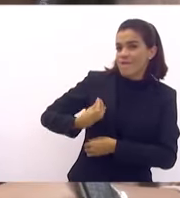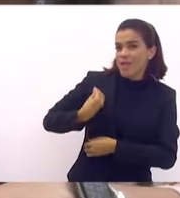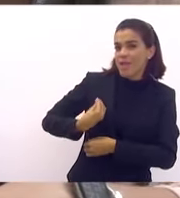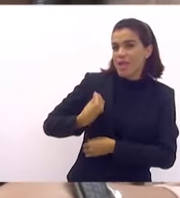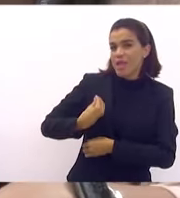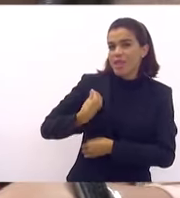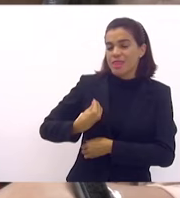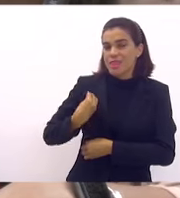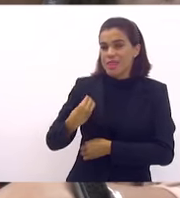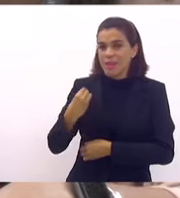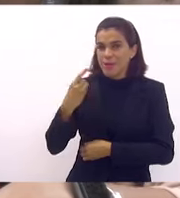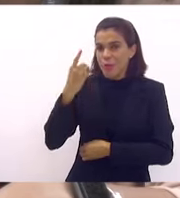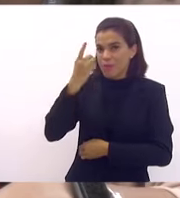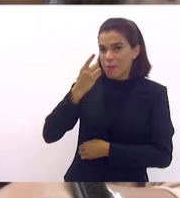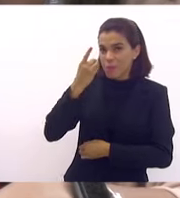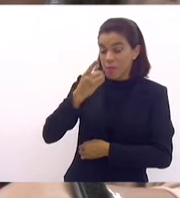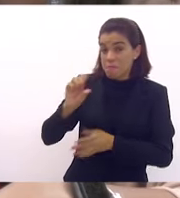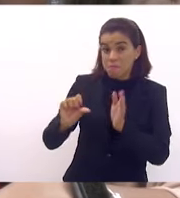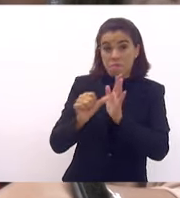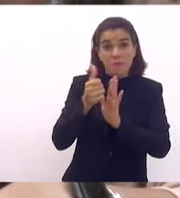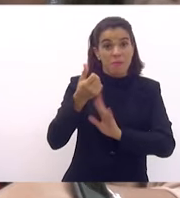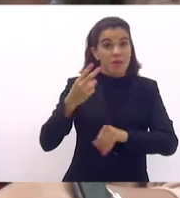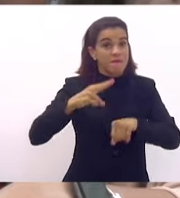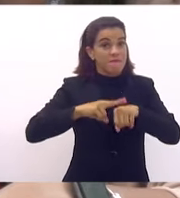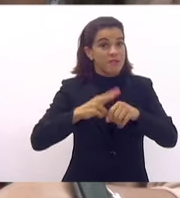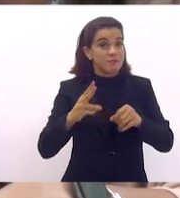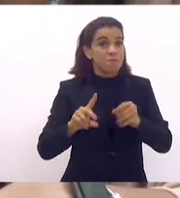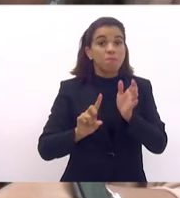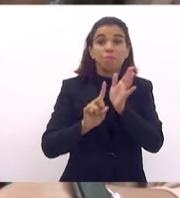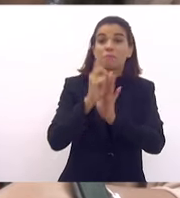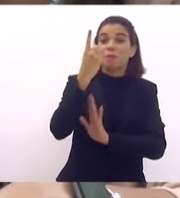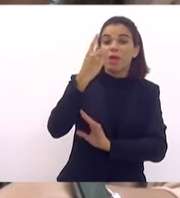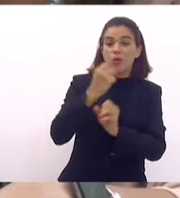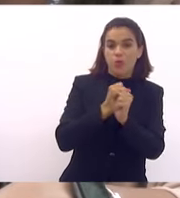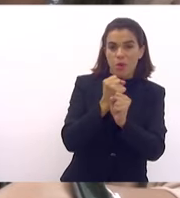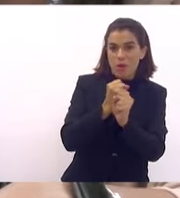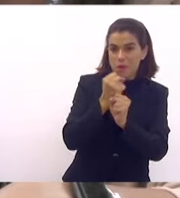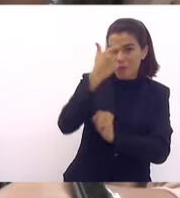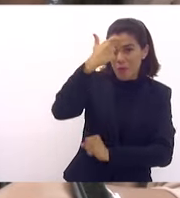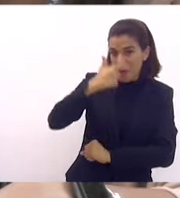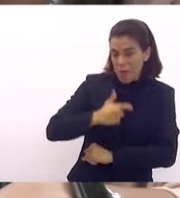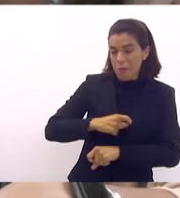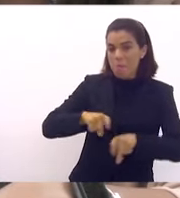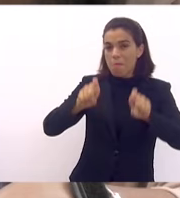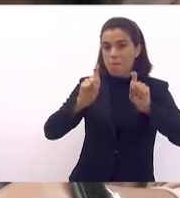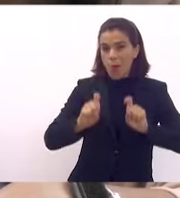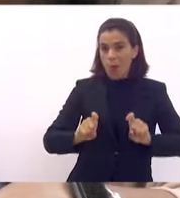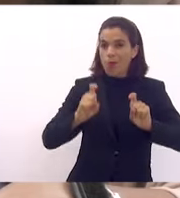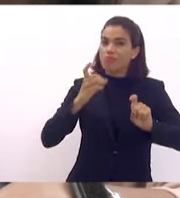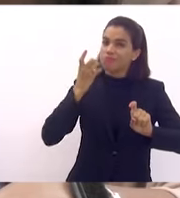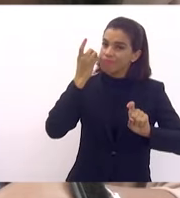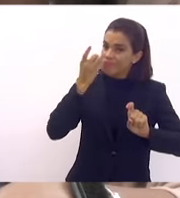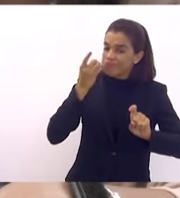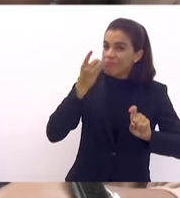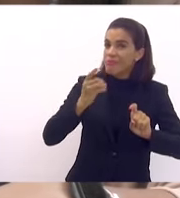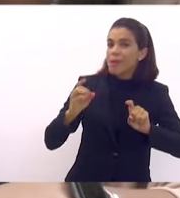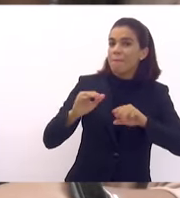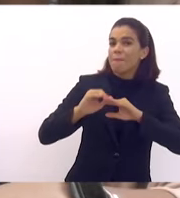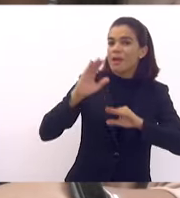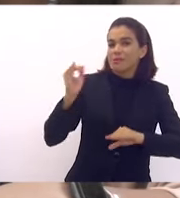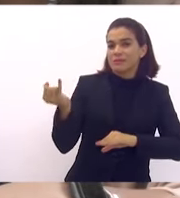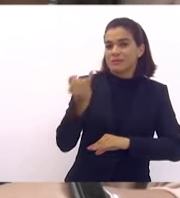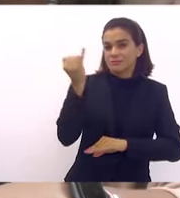primeiro mandato, no primeiro ano do meu mandato, eu digo que uma das coisas mais importantes da minha, dessa trajetória tem